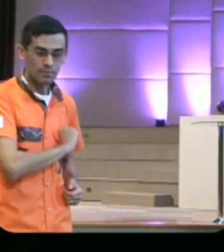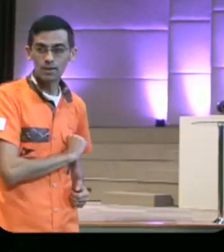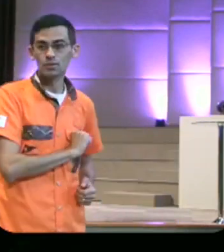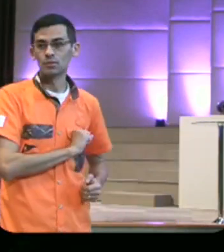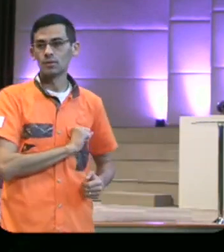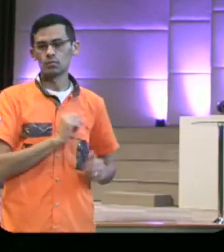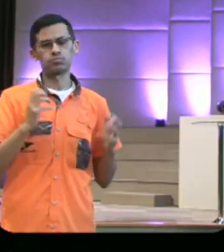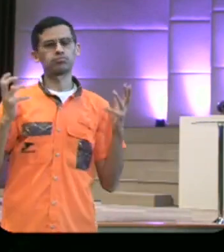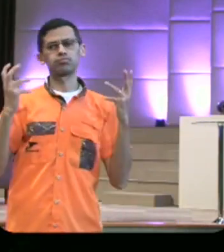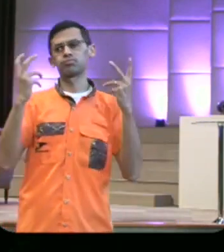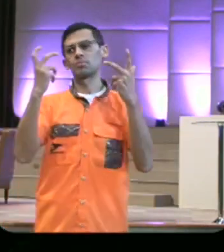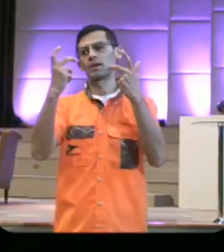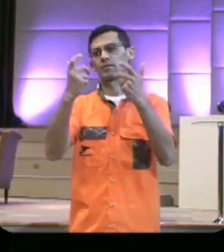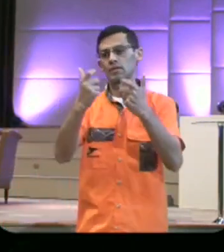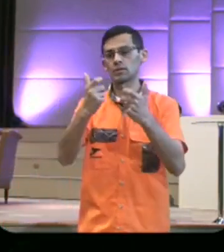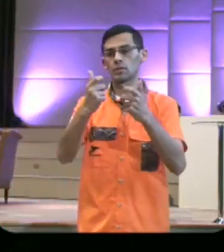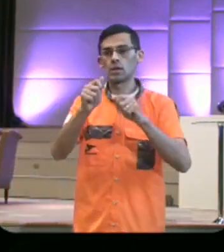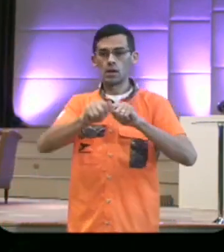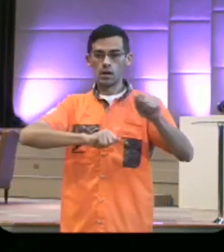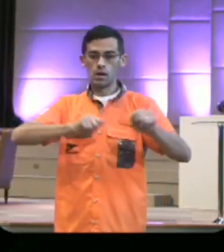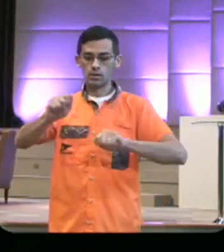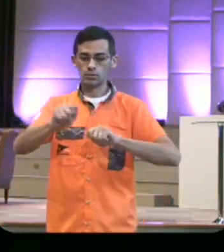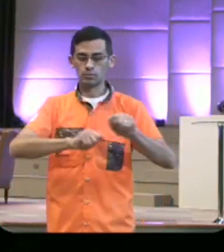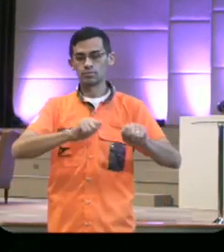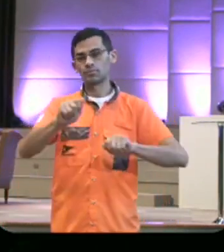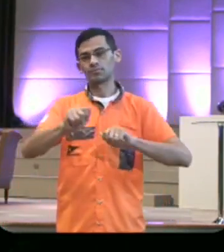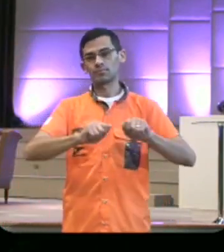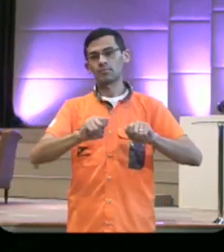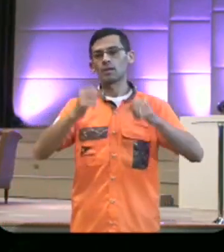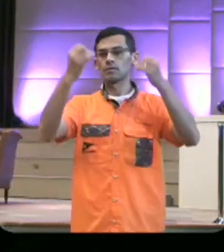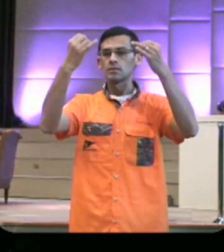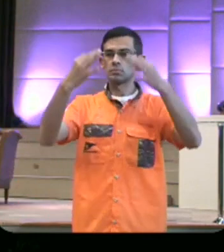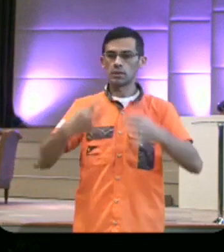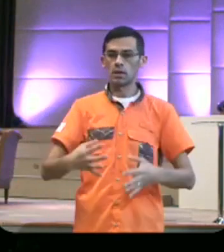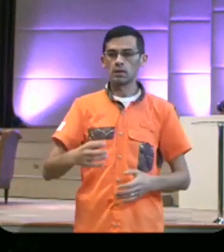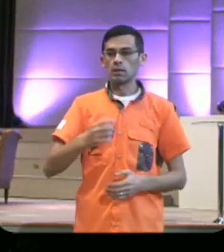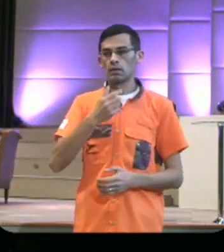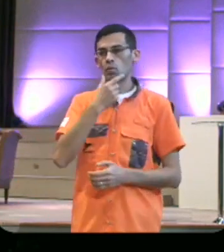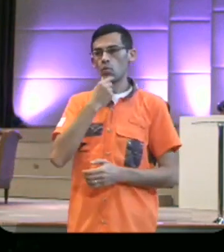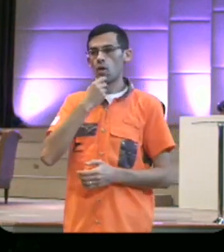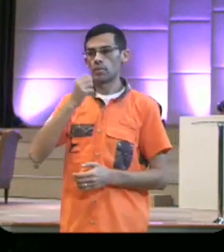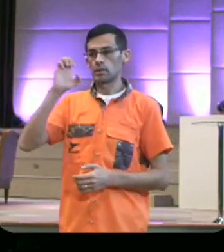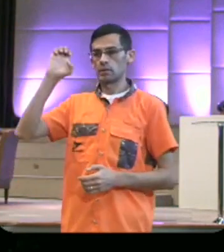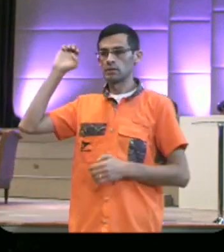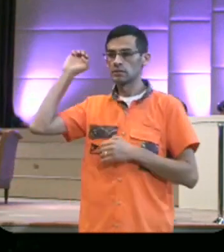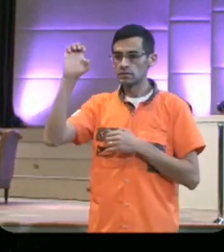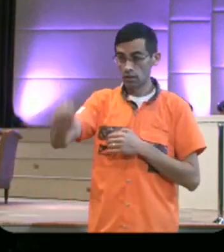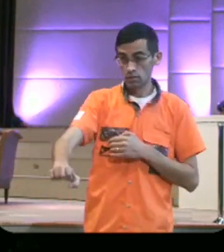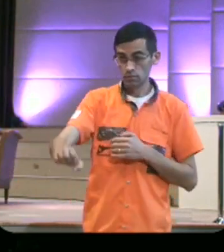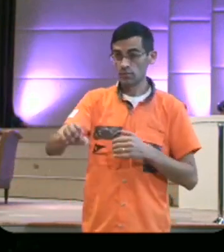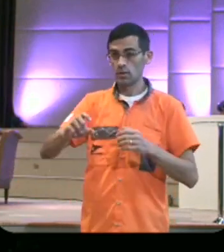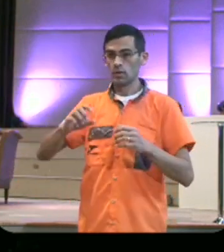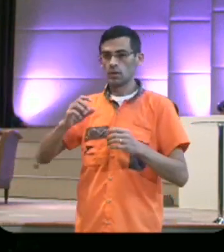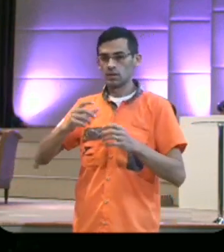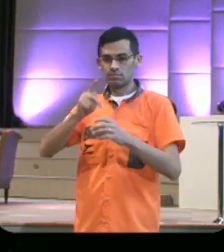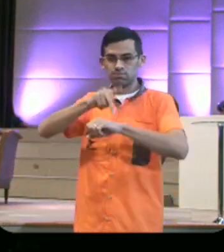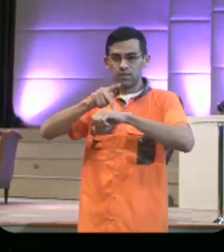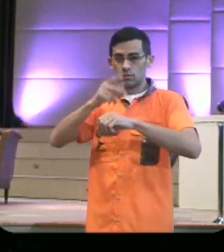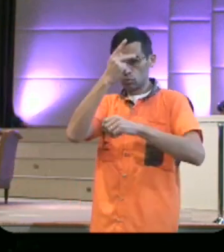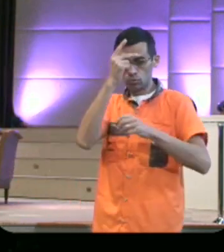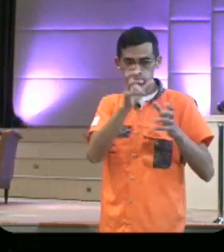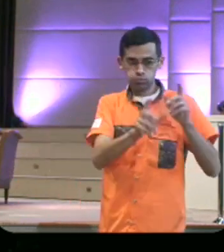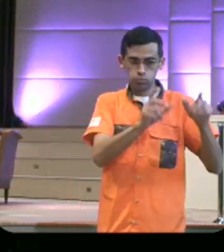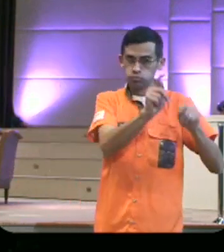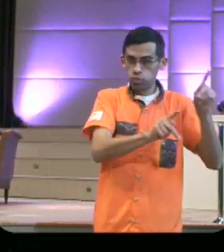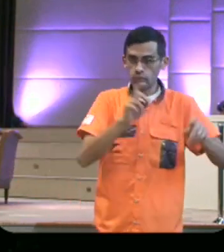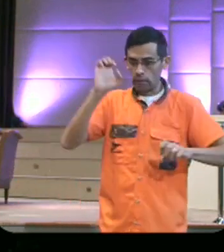Eu acho lindo o texto de Atos dos Apóstolos, quando Estevão estava sendo apedrejado, e ele morreu